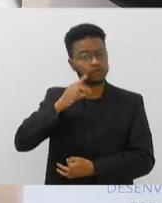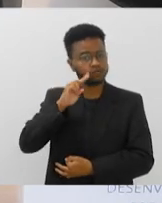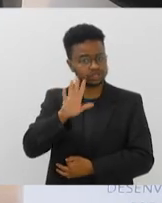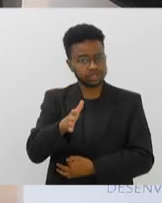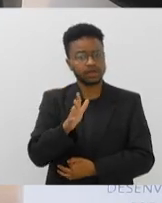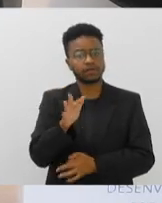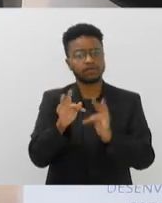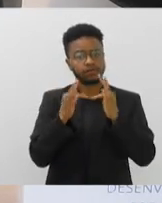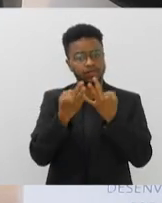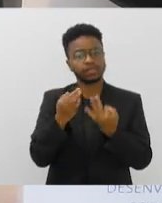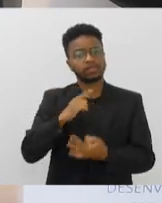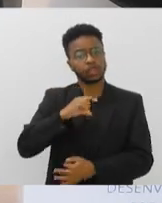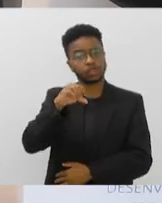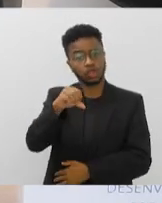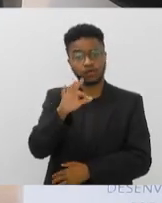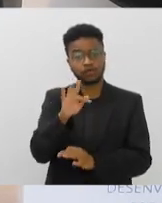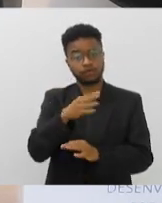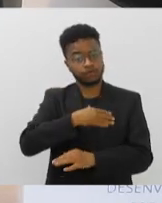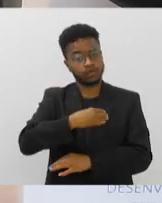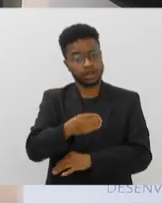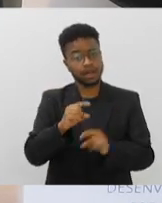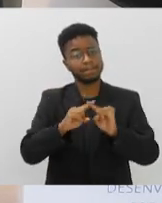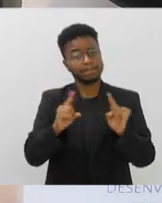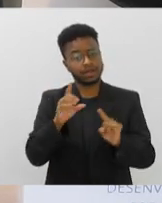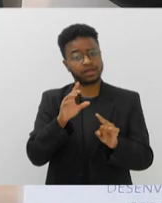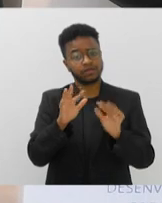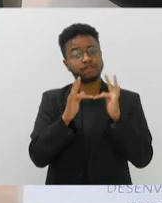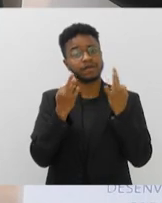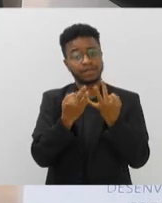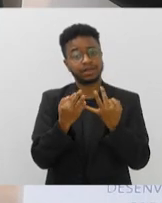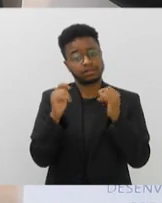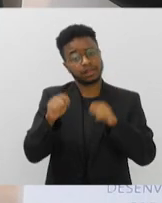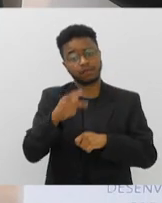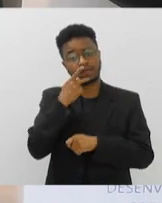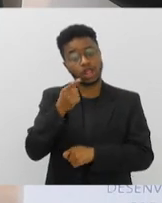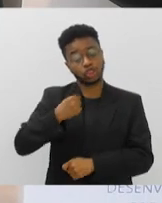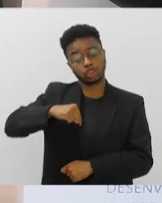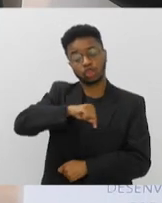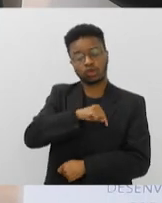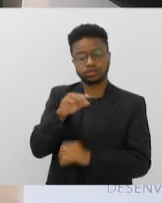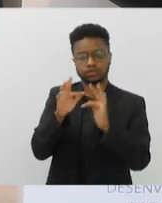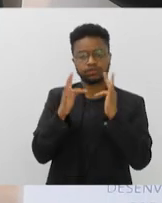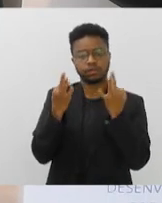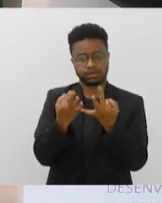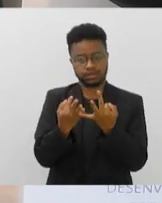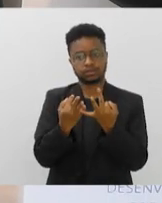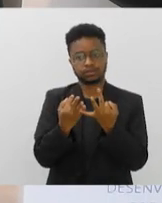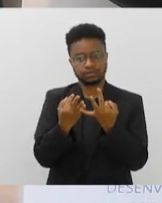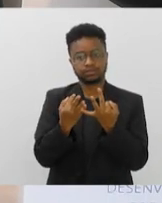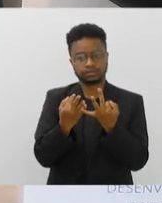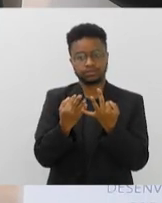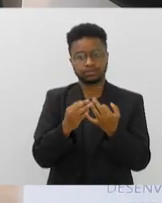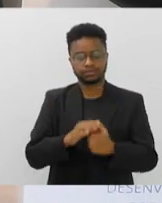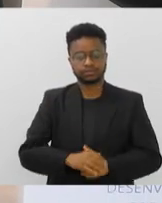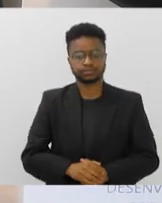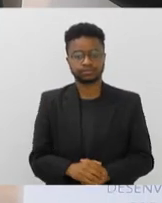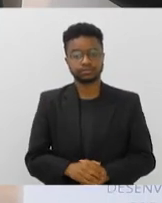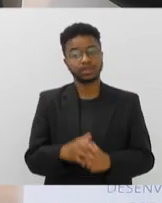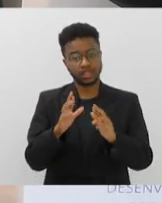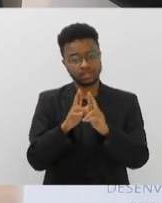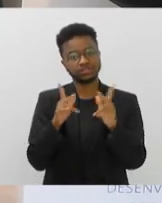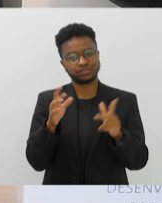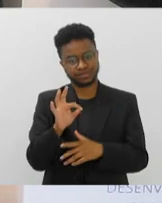nove mas era nossa família para chamar de nossa né é uma família para chamar de nossa é